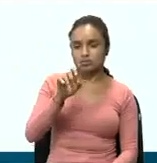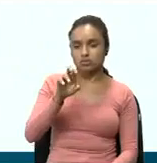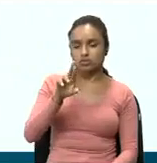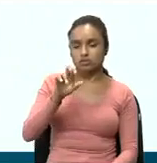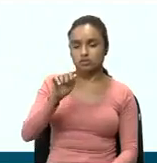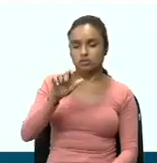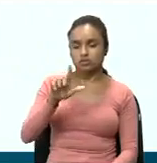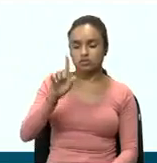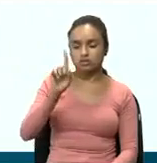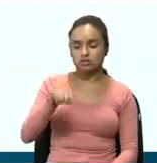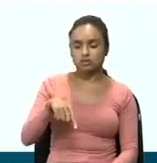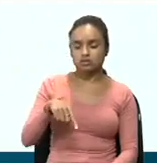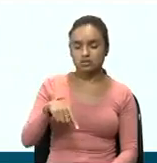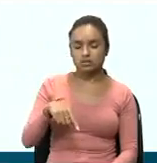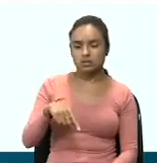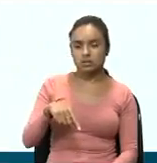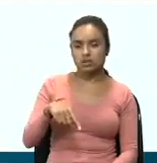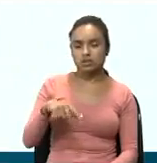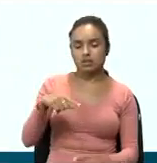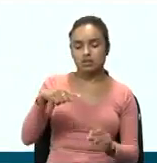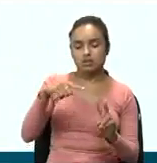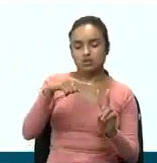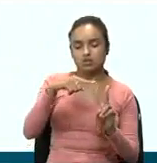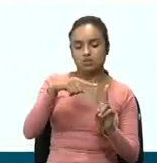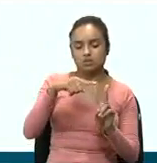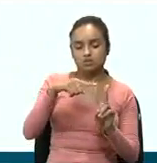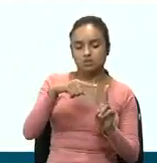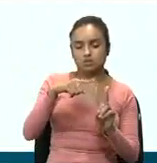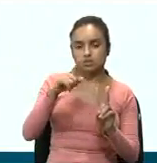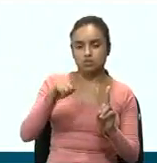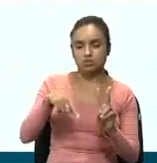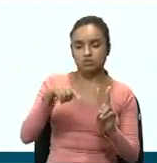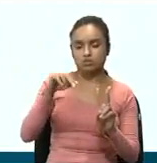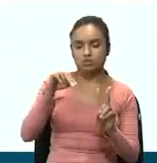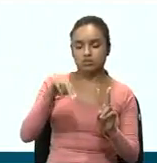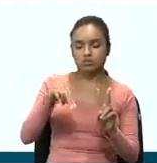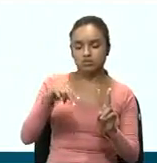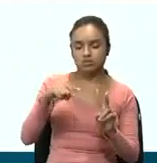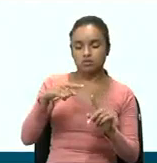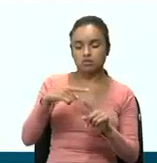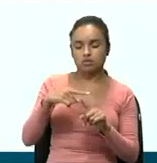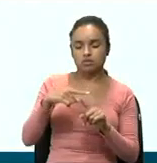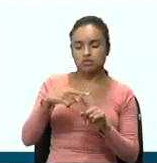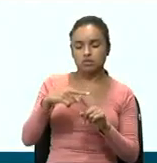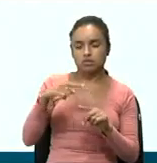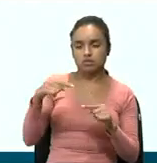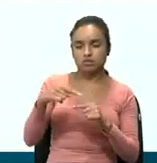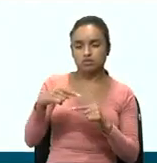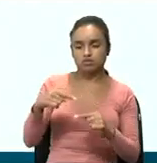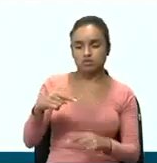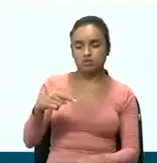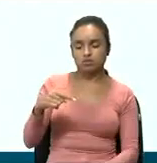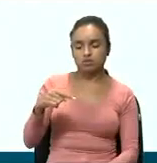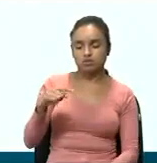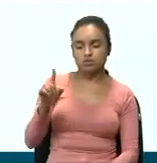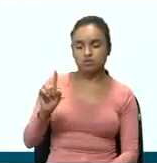por raiz de n igual a 1 ao infinito de